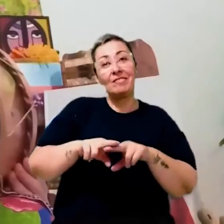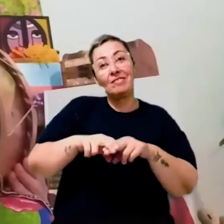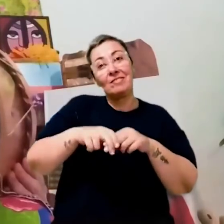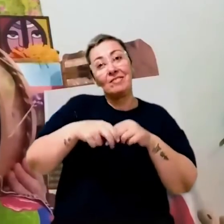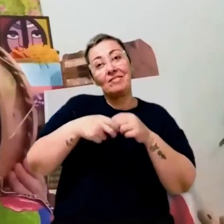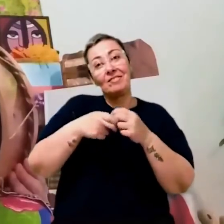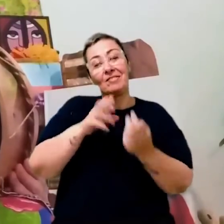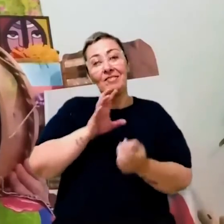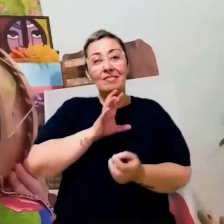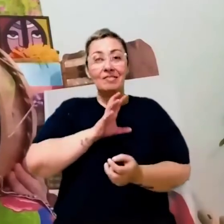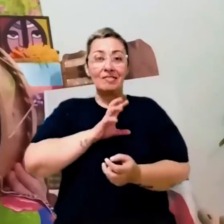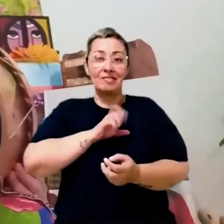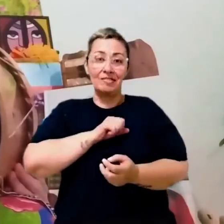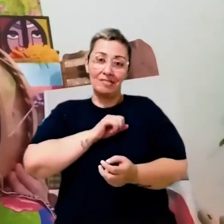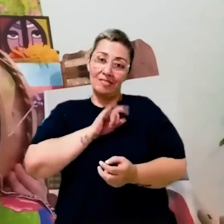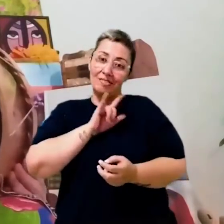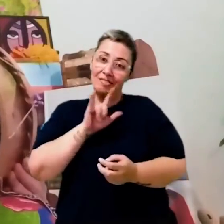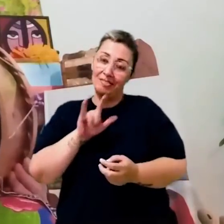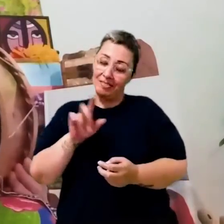brilhantes para o